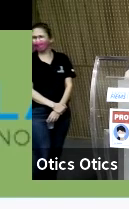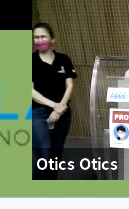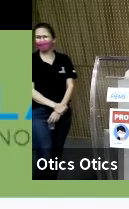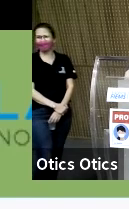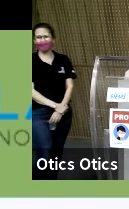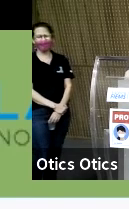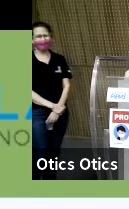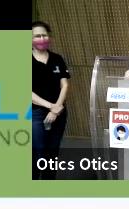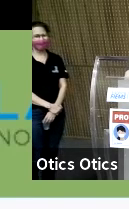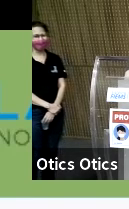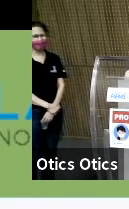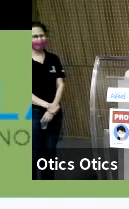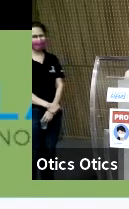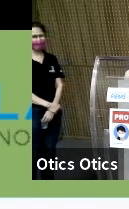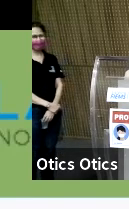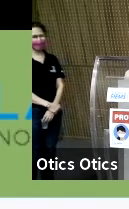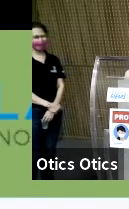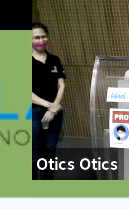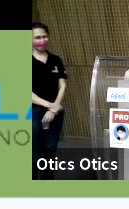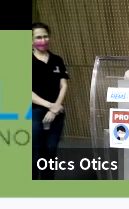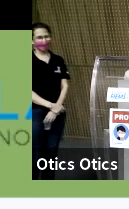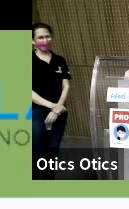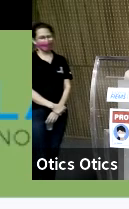elas, nas reuniões que elas fazem com vocês,